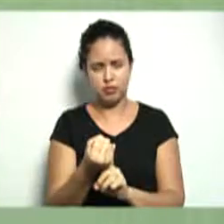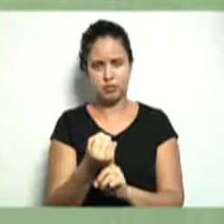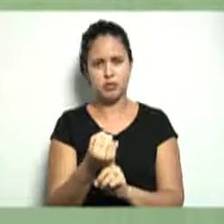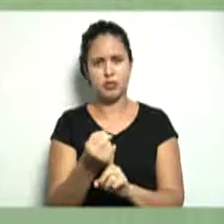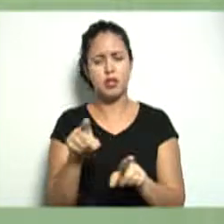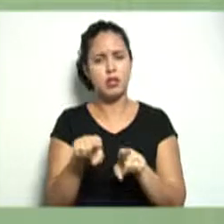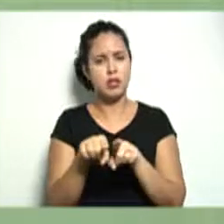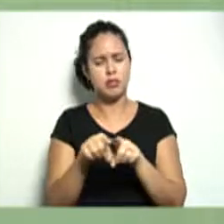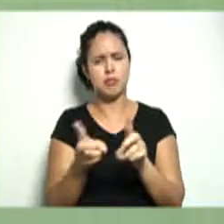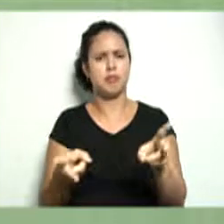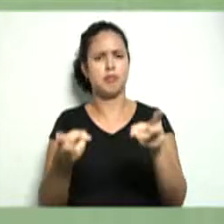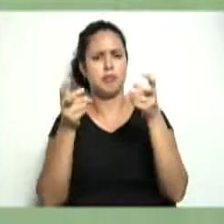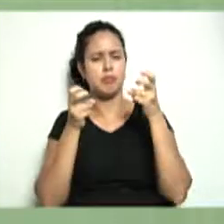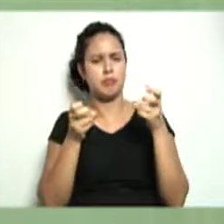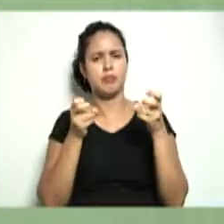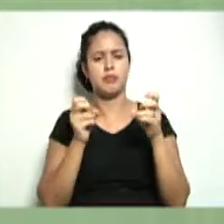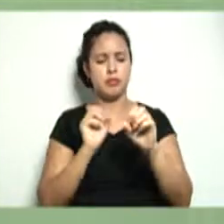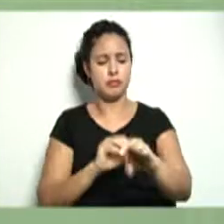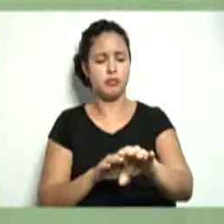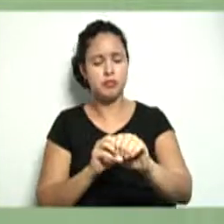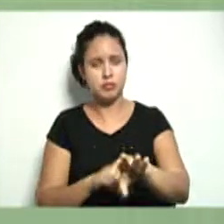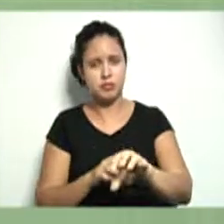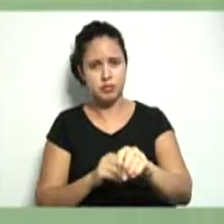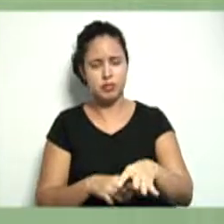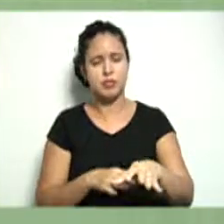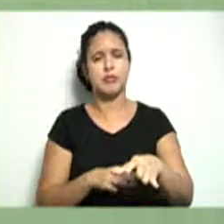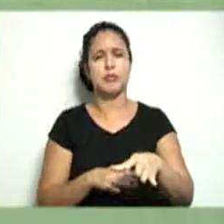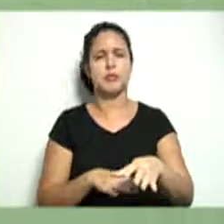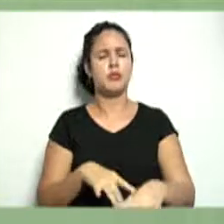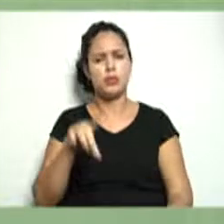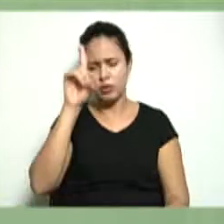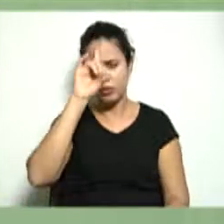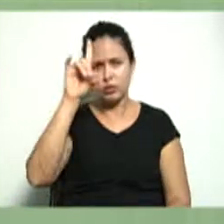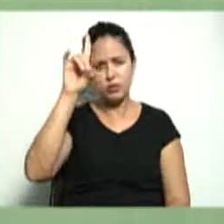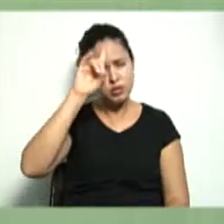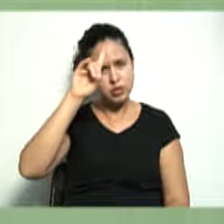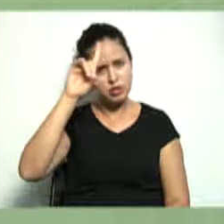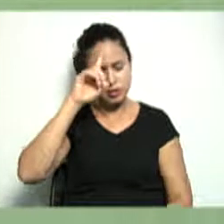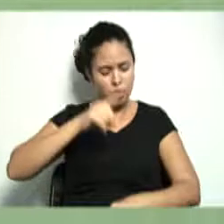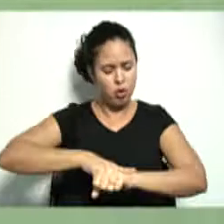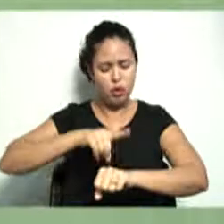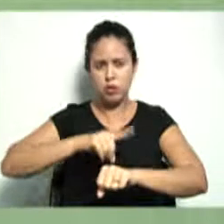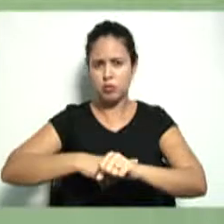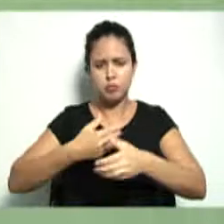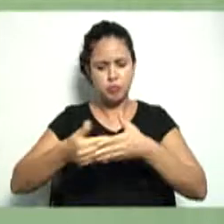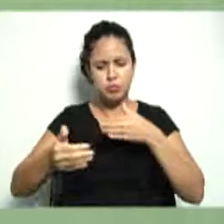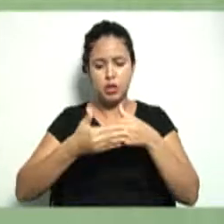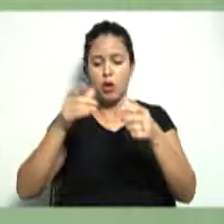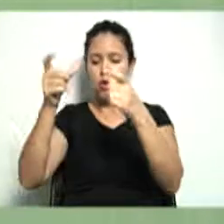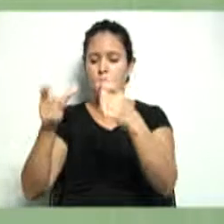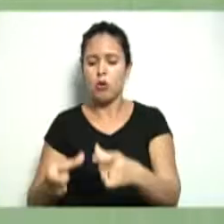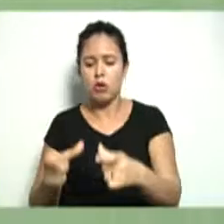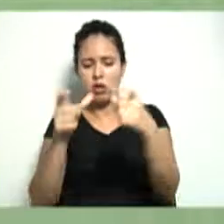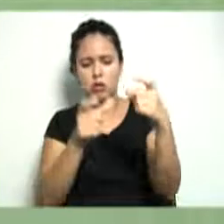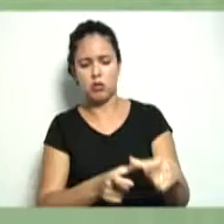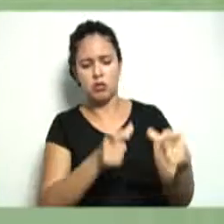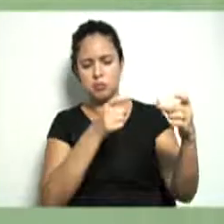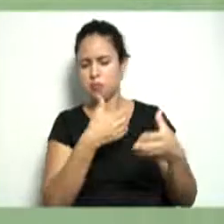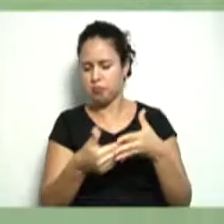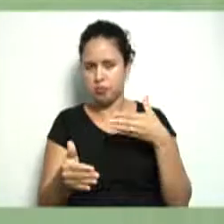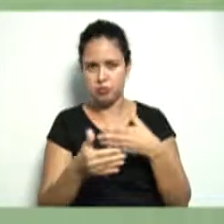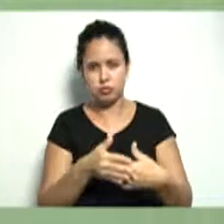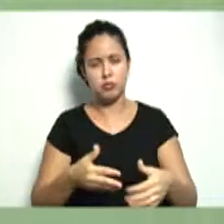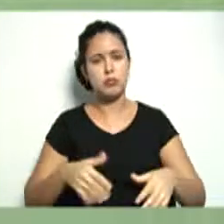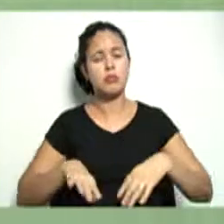Percebemos também que a educação ocorre a todo tempo, independente do ambiente em que estamos.